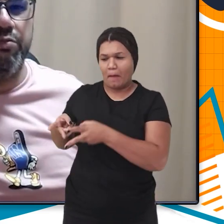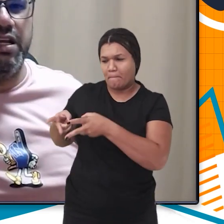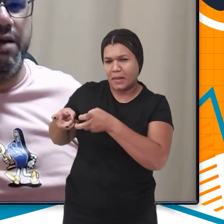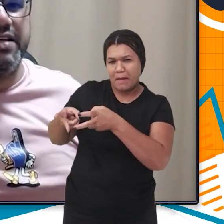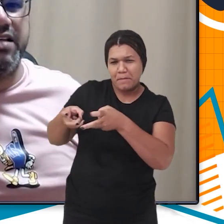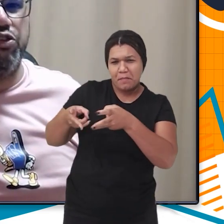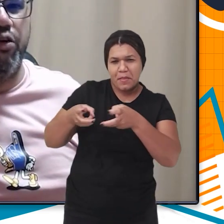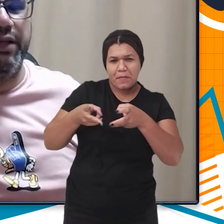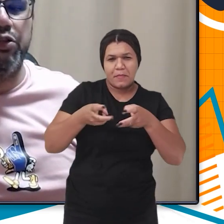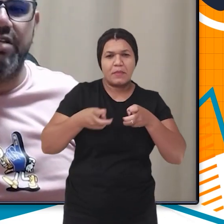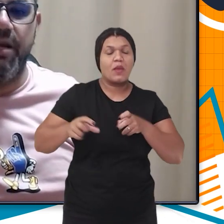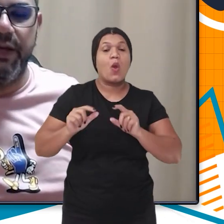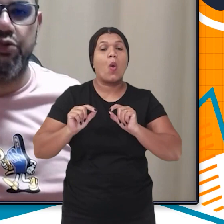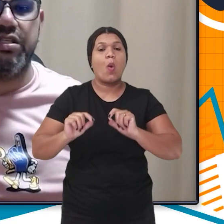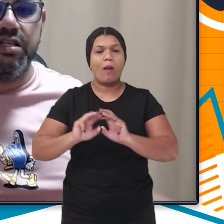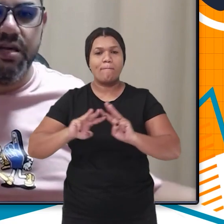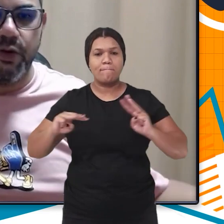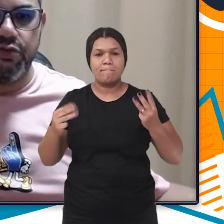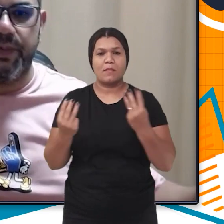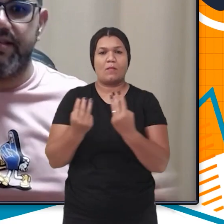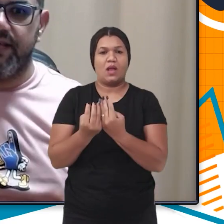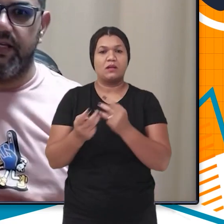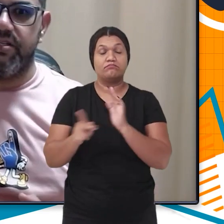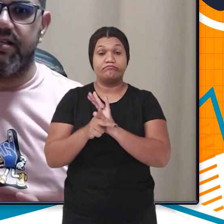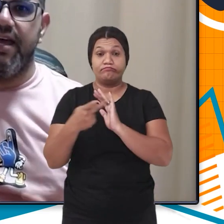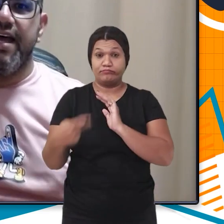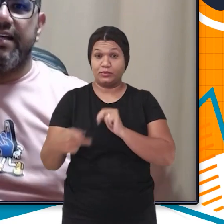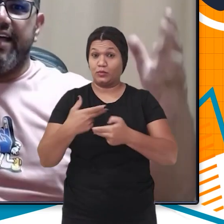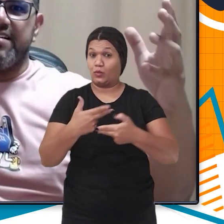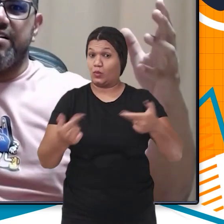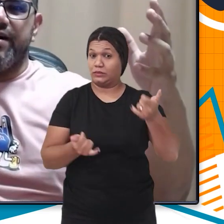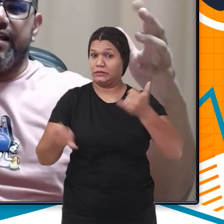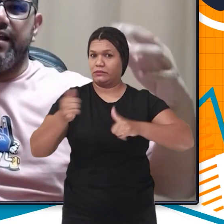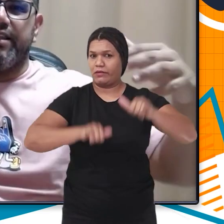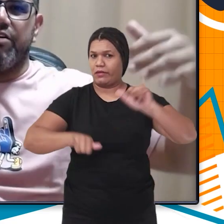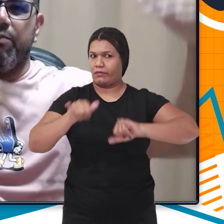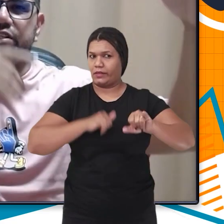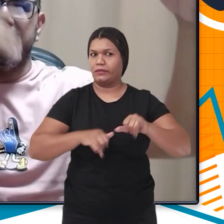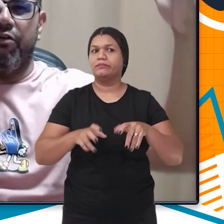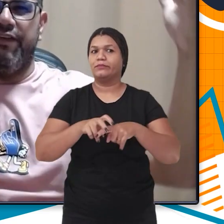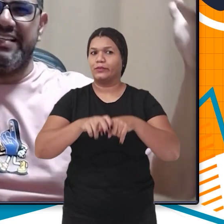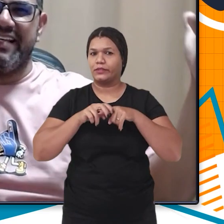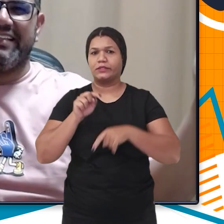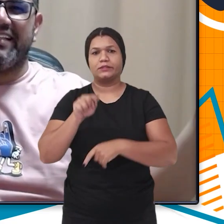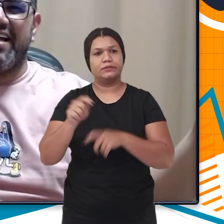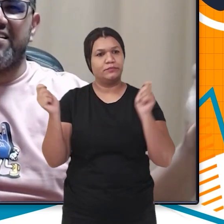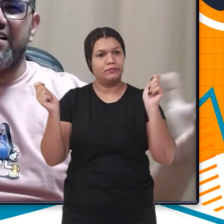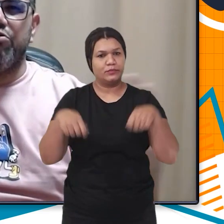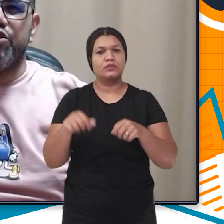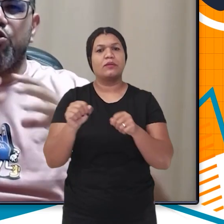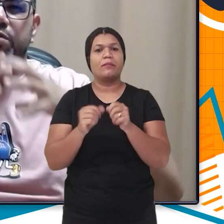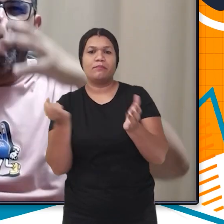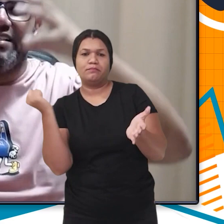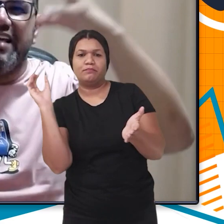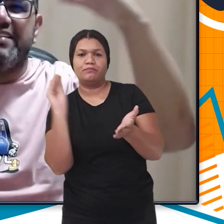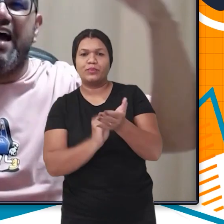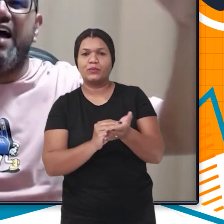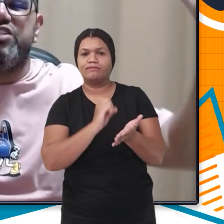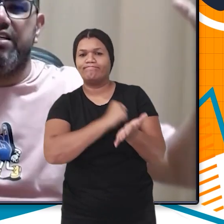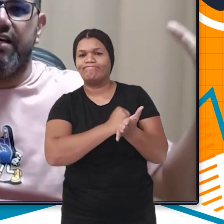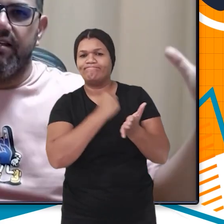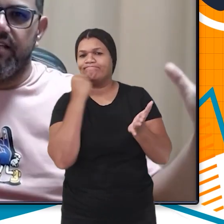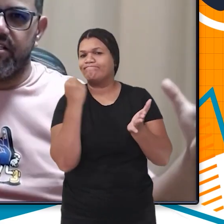permite descobrir a massa atômica dos elementos químicos presentes. Dessa maneira, então, é possível fazer a datação, descobrirmos